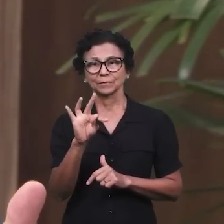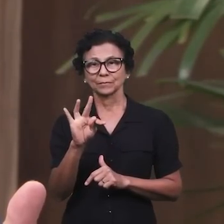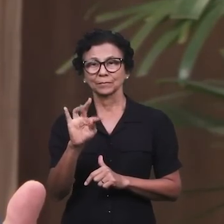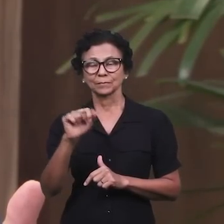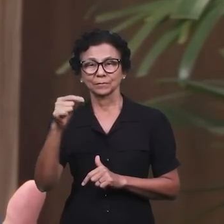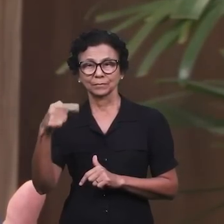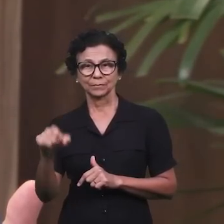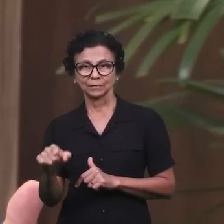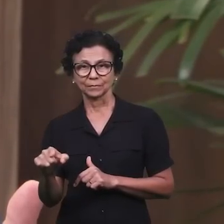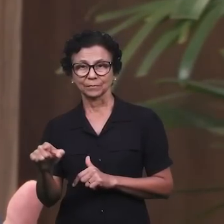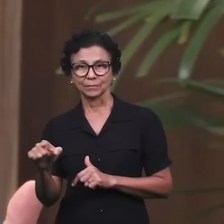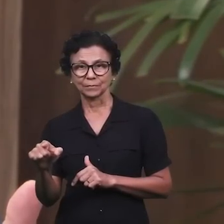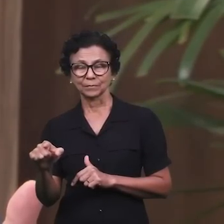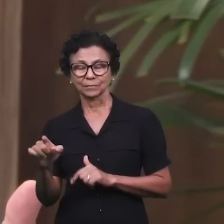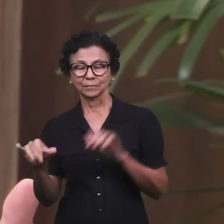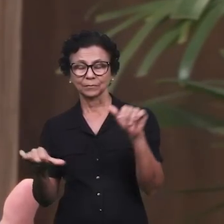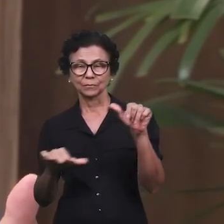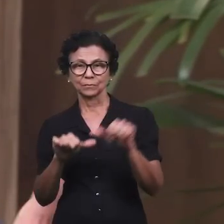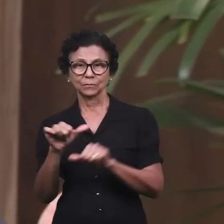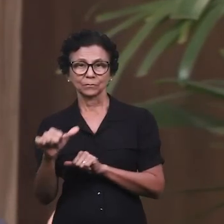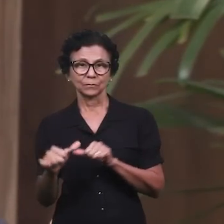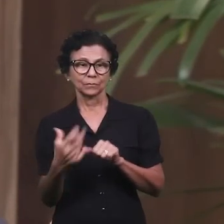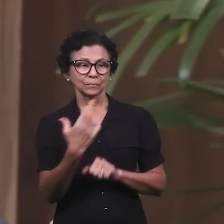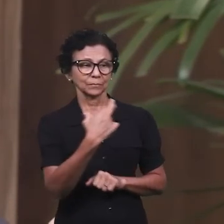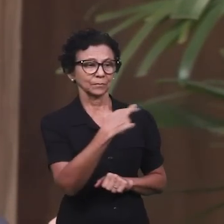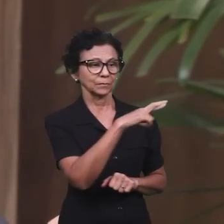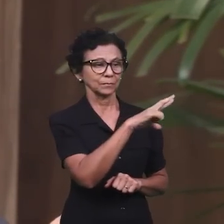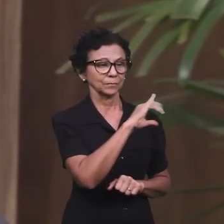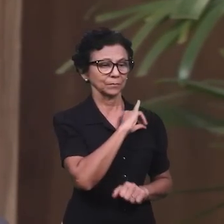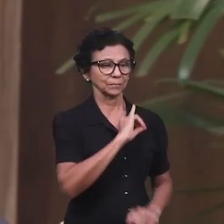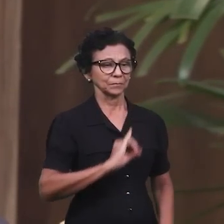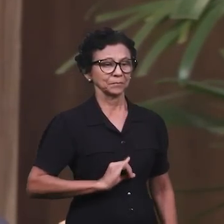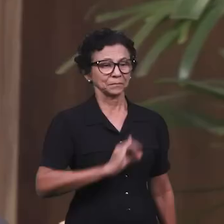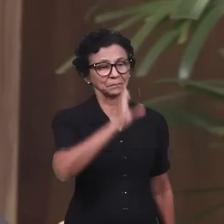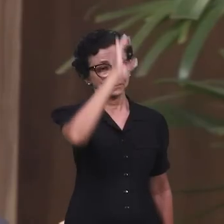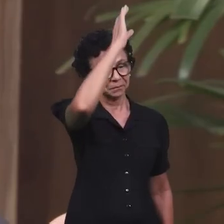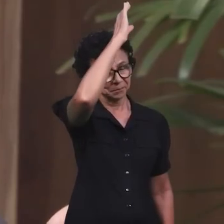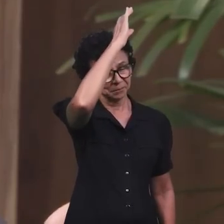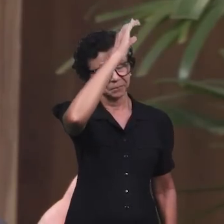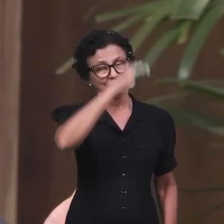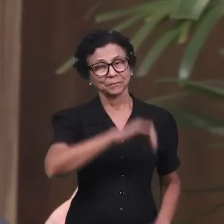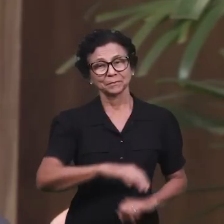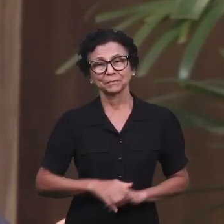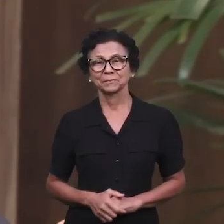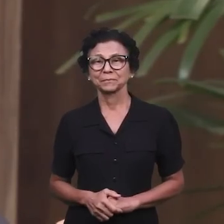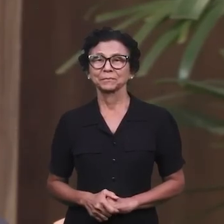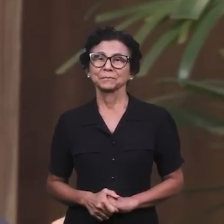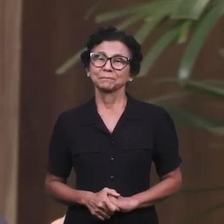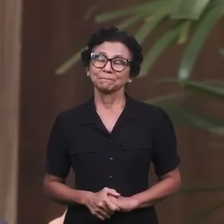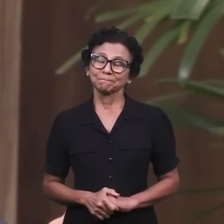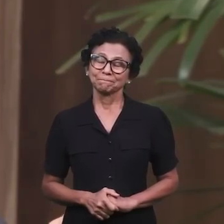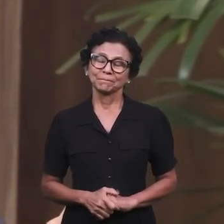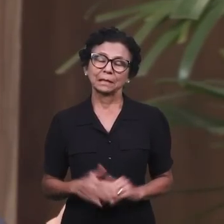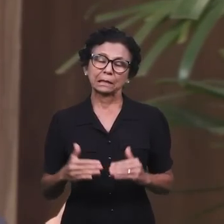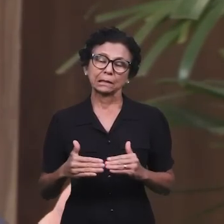a religião do império, e não como uma igreja cristã. E dali em